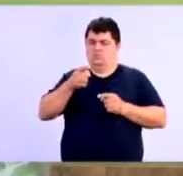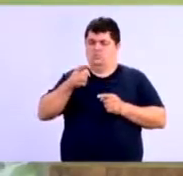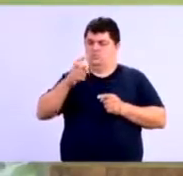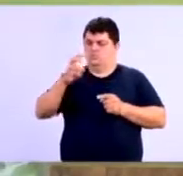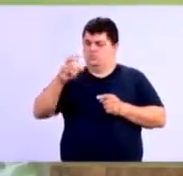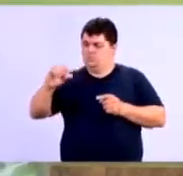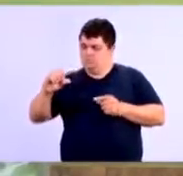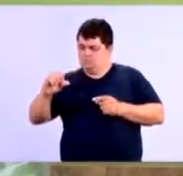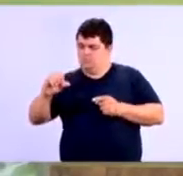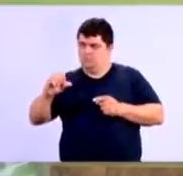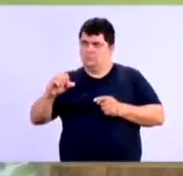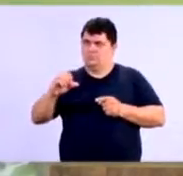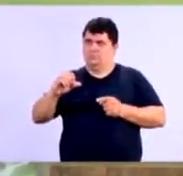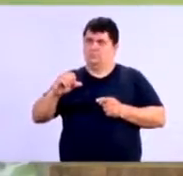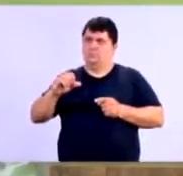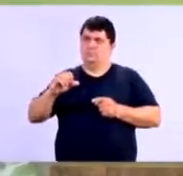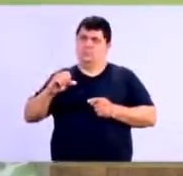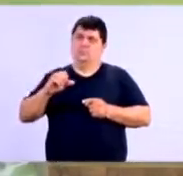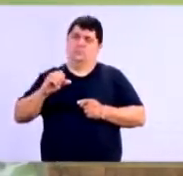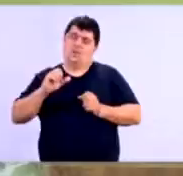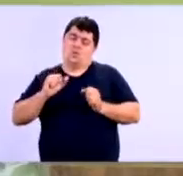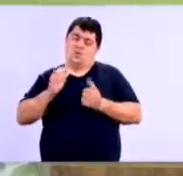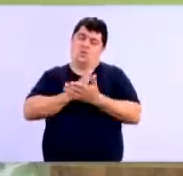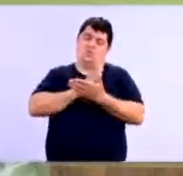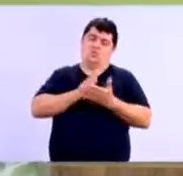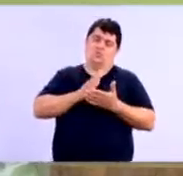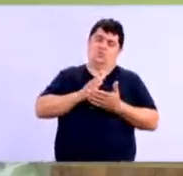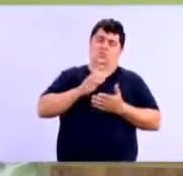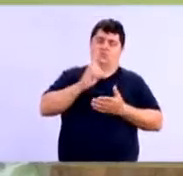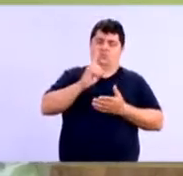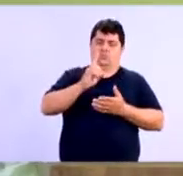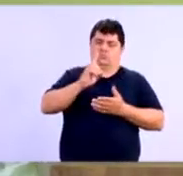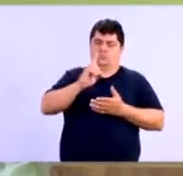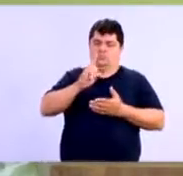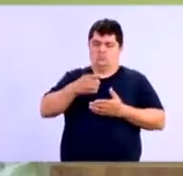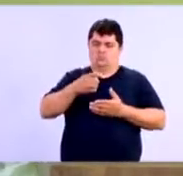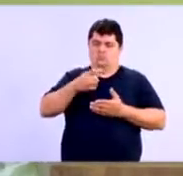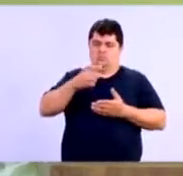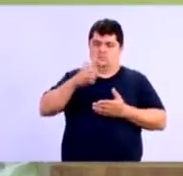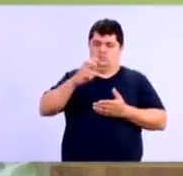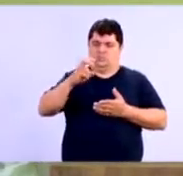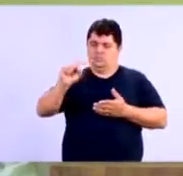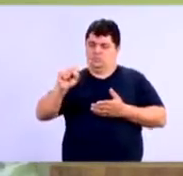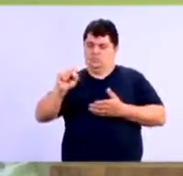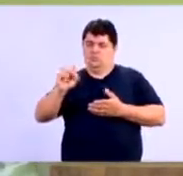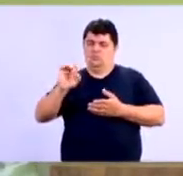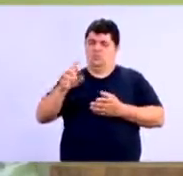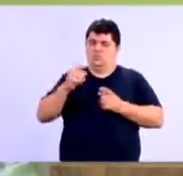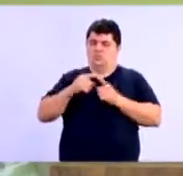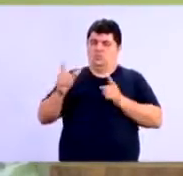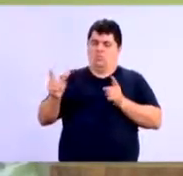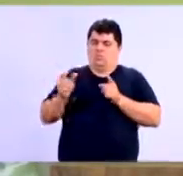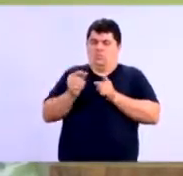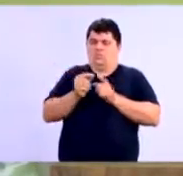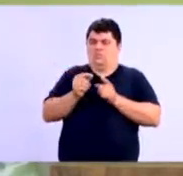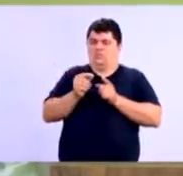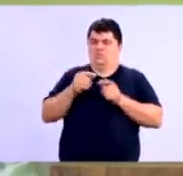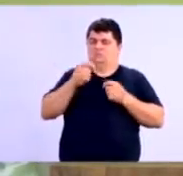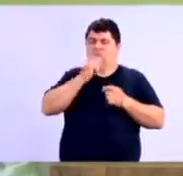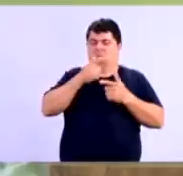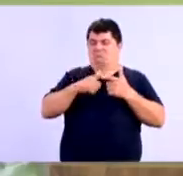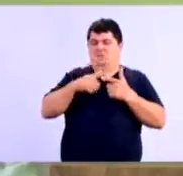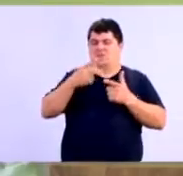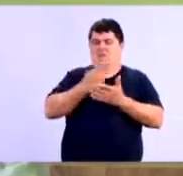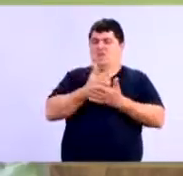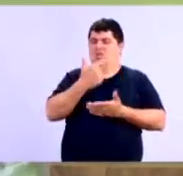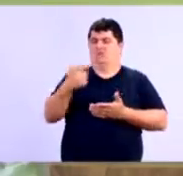1,59 no giro do ativo. Alguns deram 1,58, mas foi questão de arredondamento mesmo, tá? Então, nesse caso, não é